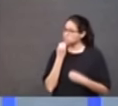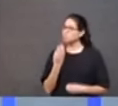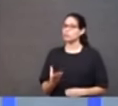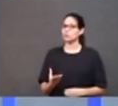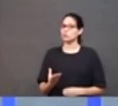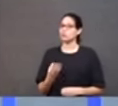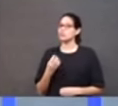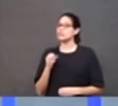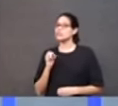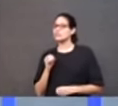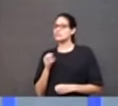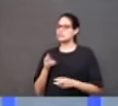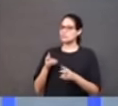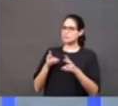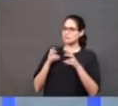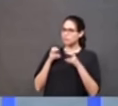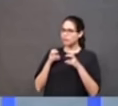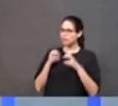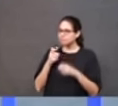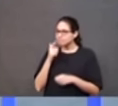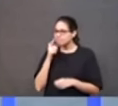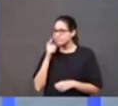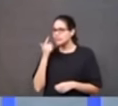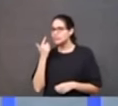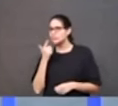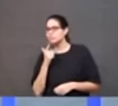de vista da realização